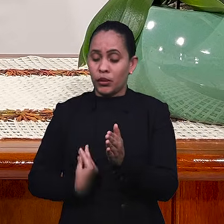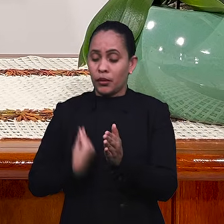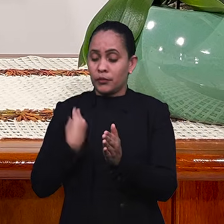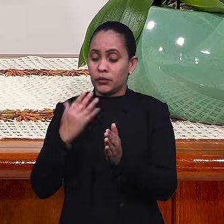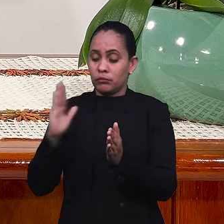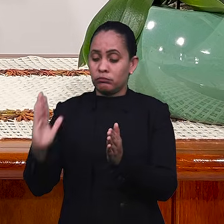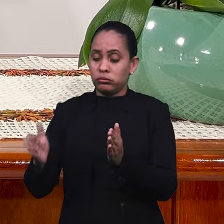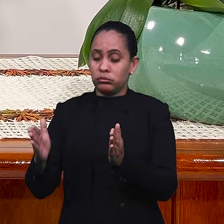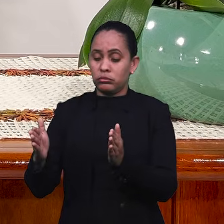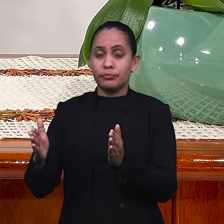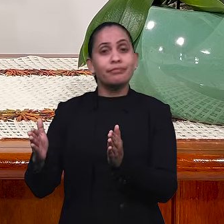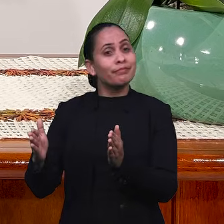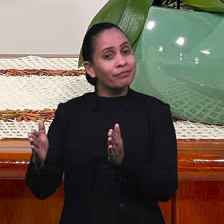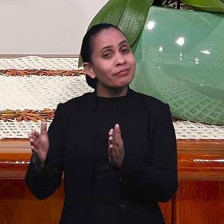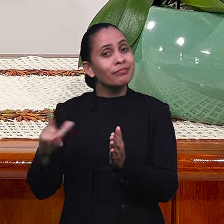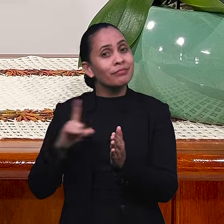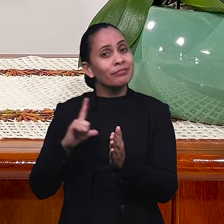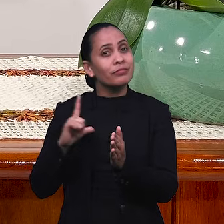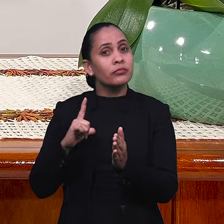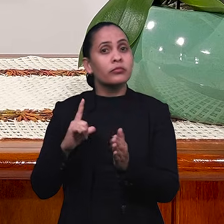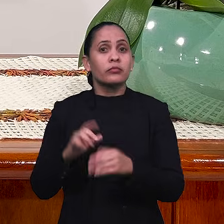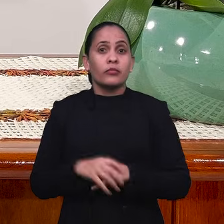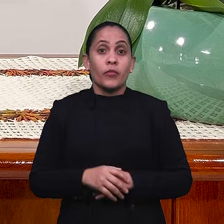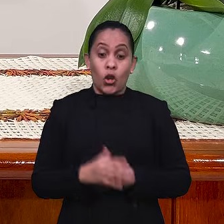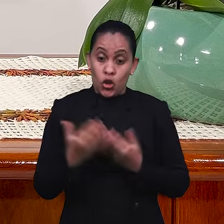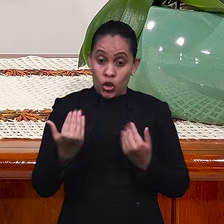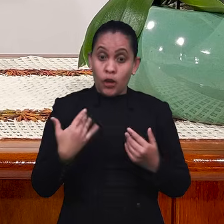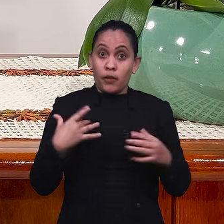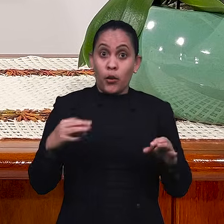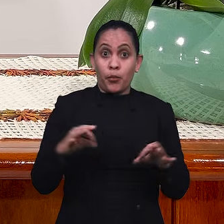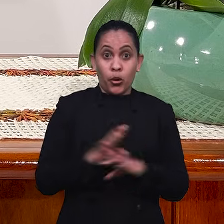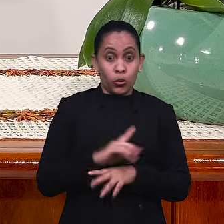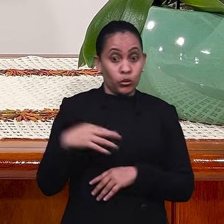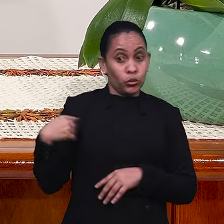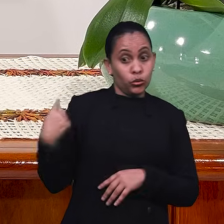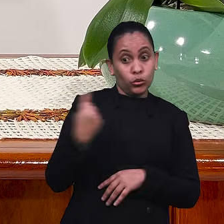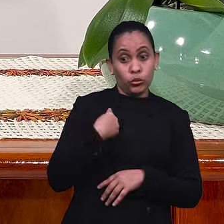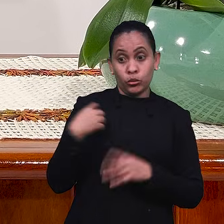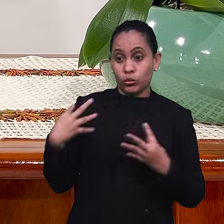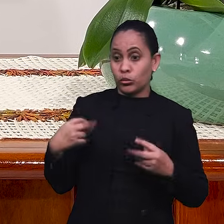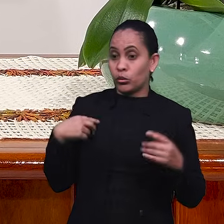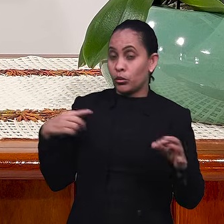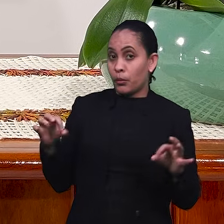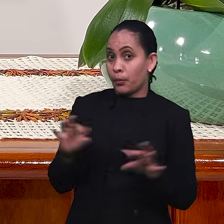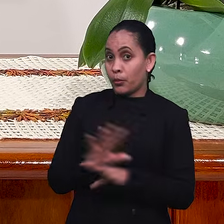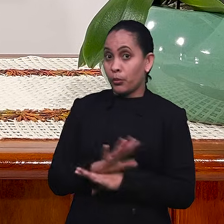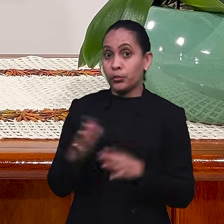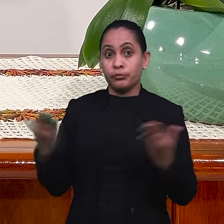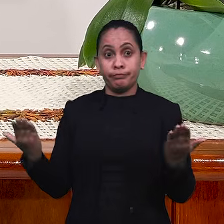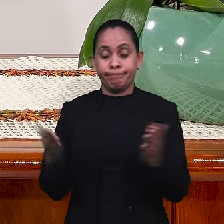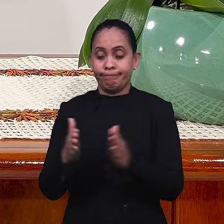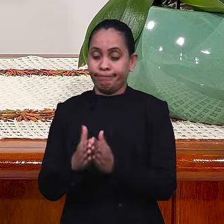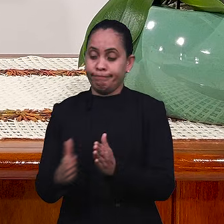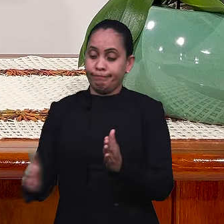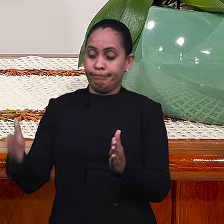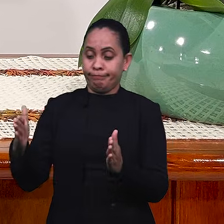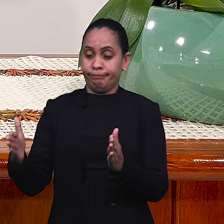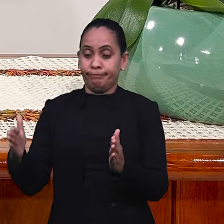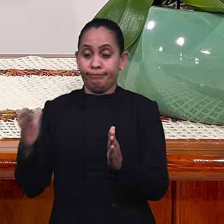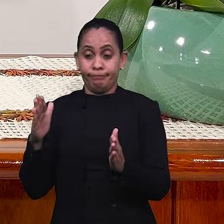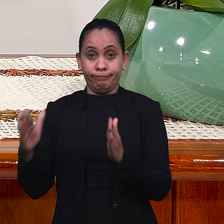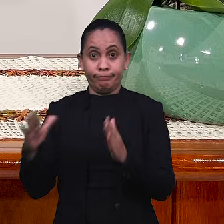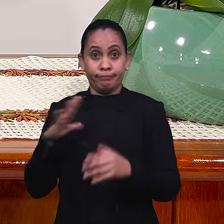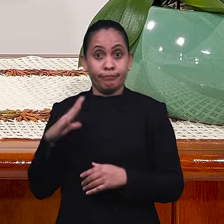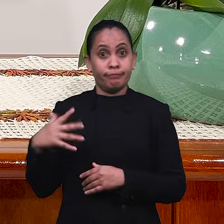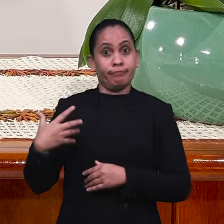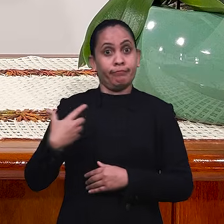termina, os jovens já estão preparados, nós todos estamos preparados, e agora, para que a salvação